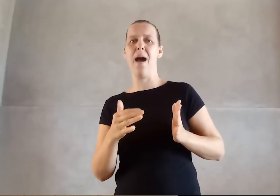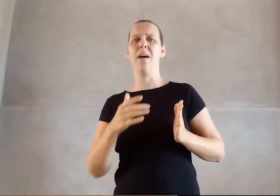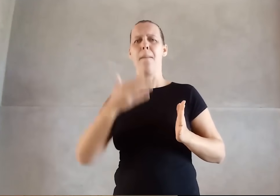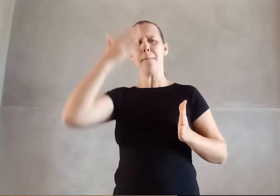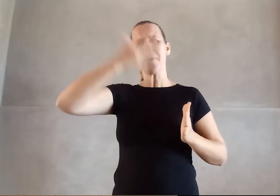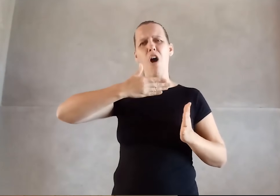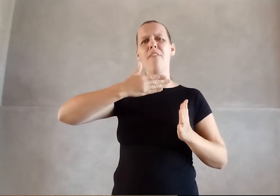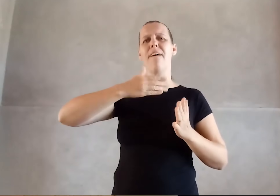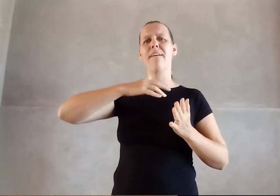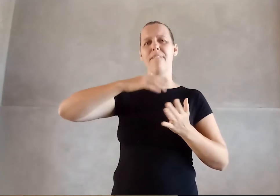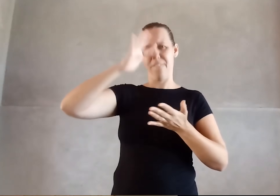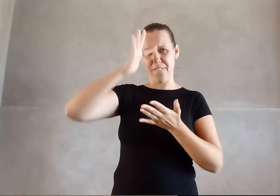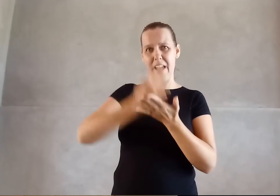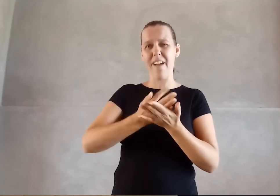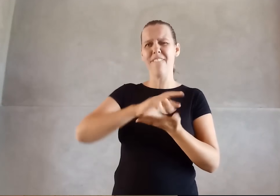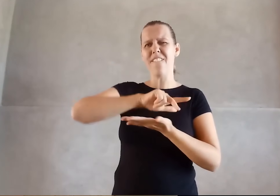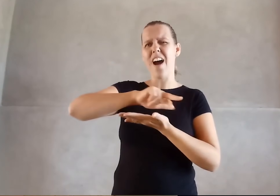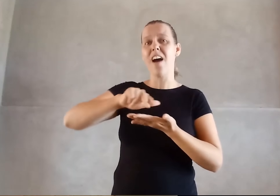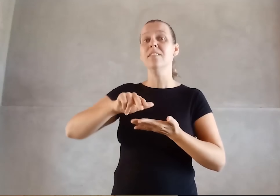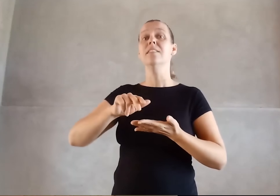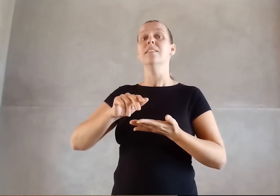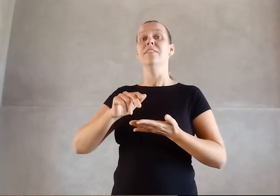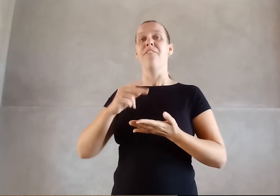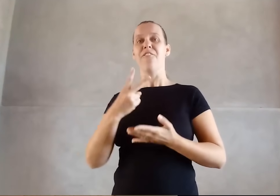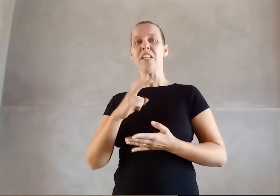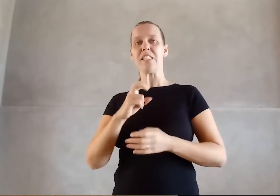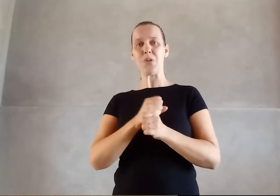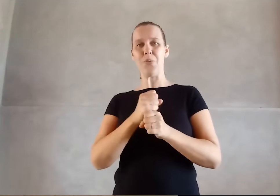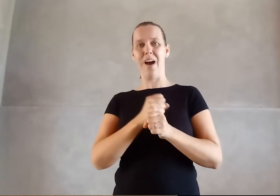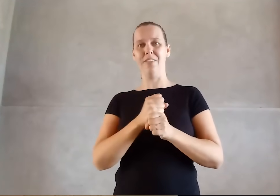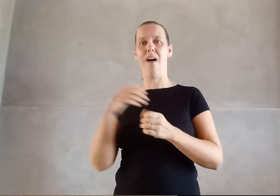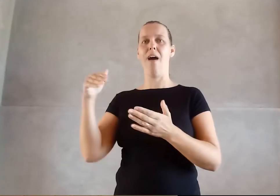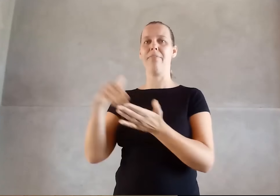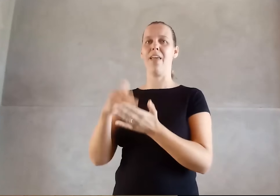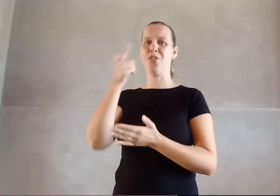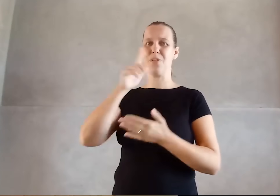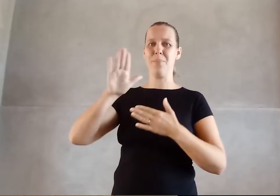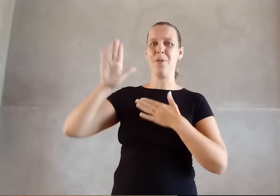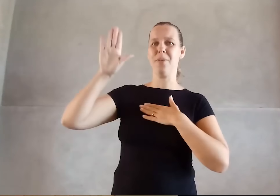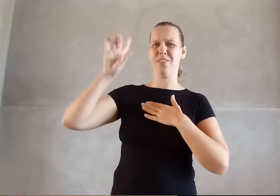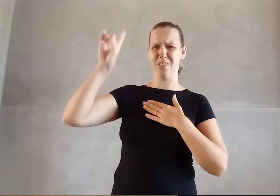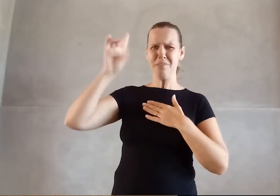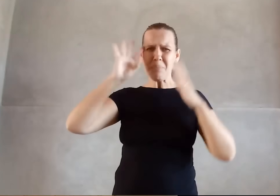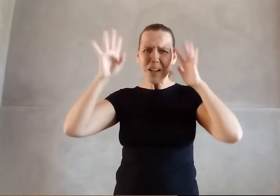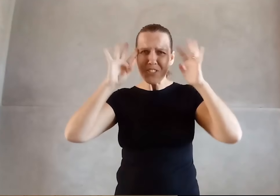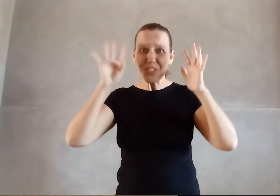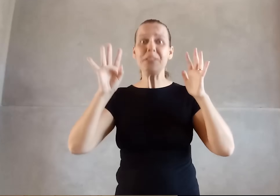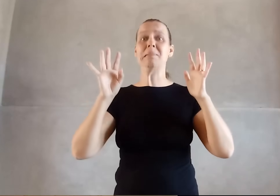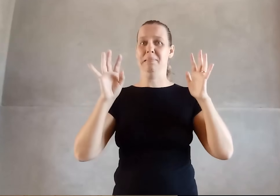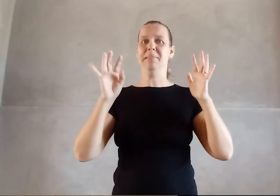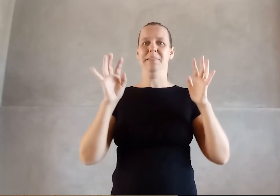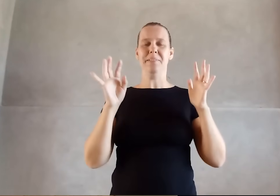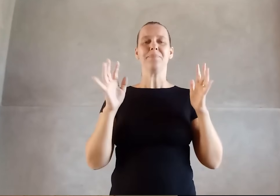uma promessa com 75 anos e Deus trabalhou a vida dele, ele foi provado por 25